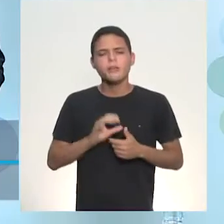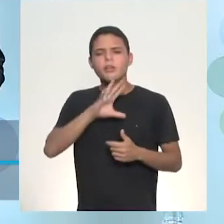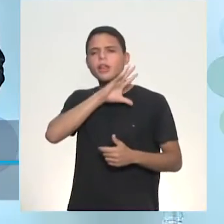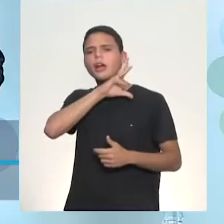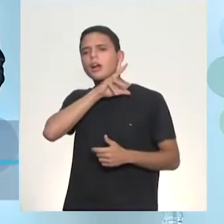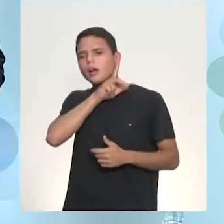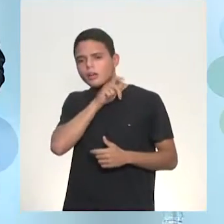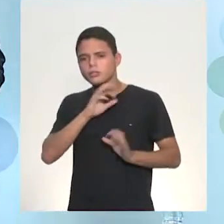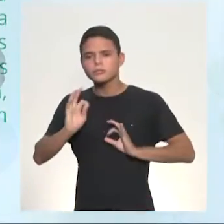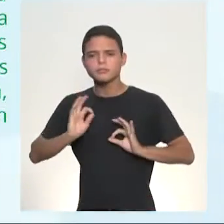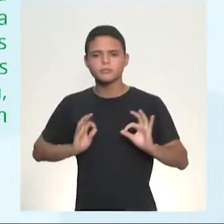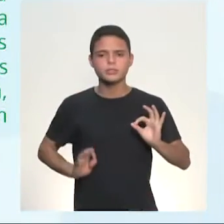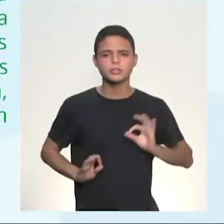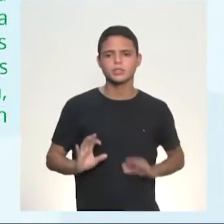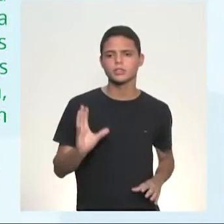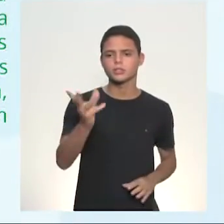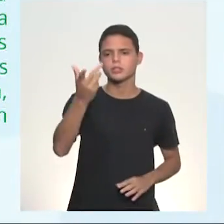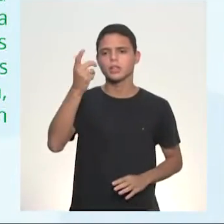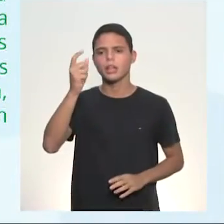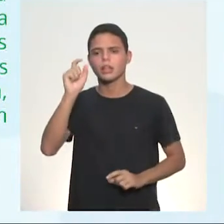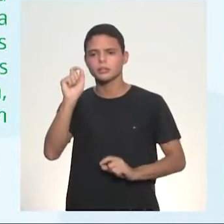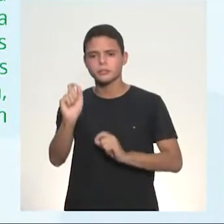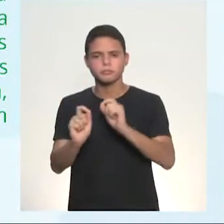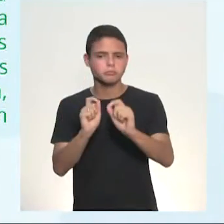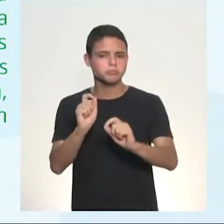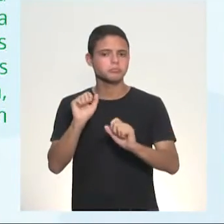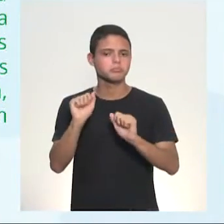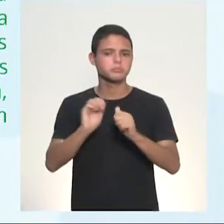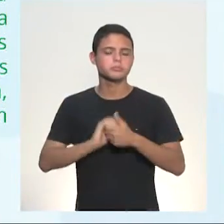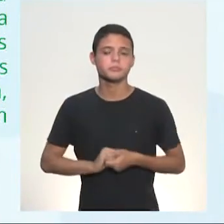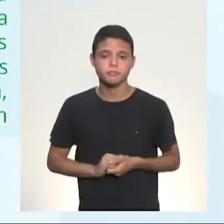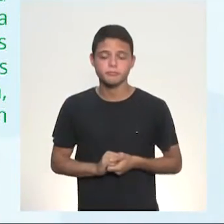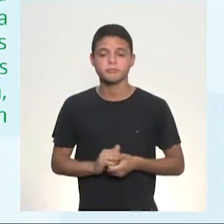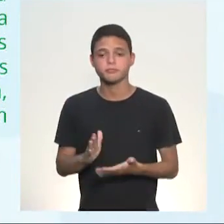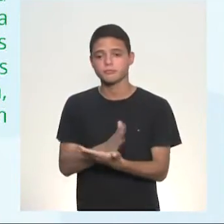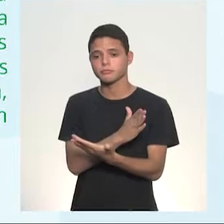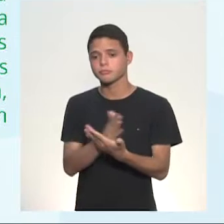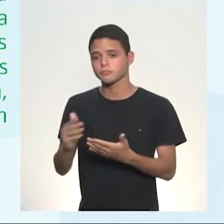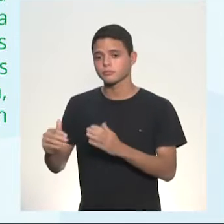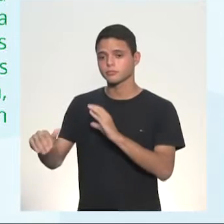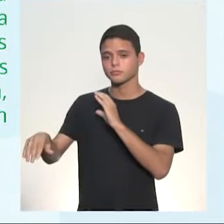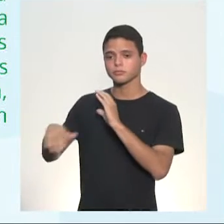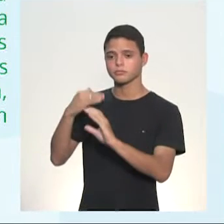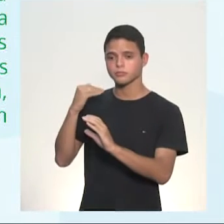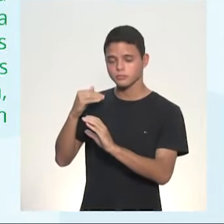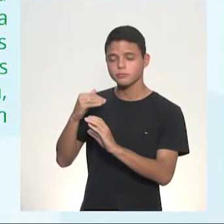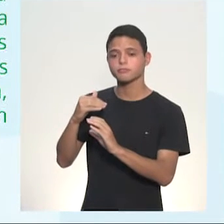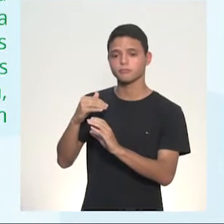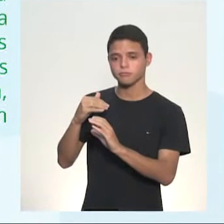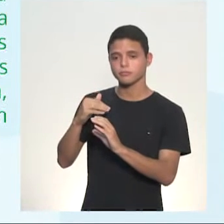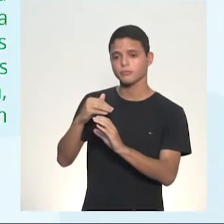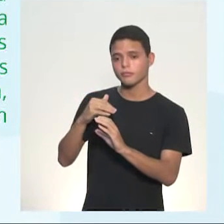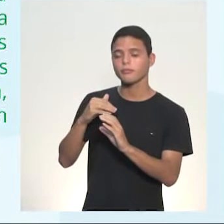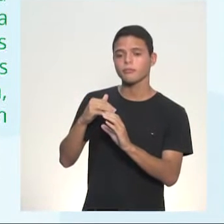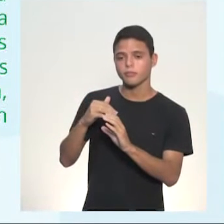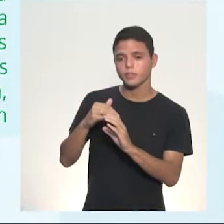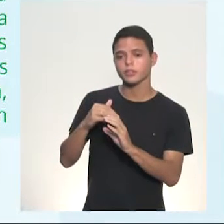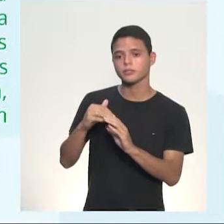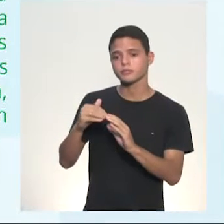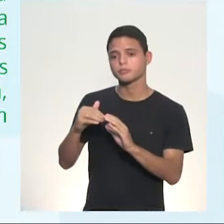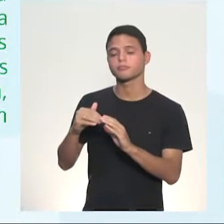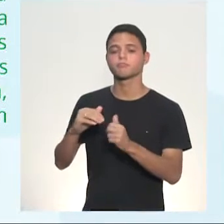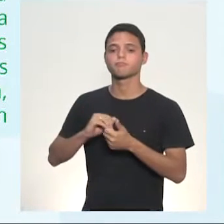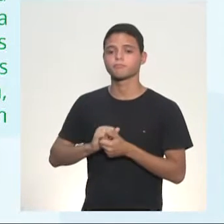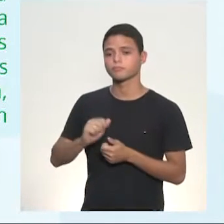pode causar? Vamos ver na tela O aí, ó. pessoal tá falando aqui, ó. Estão muita mandando? coisa. Ah, então vamos sim. lá. Fala aí, antes de eu começar a ler. Então, ó, aqui, ó, problemas na cadeia alimentar. O